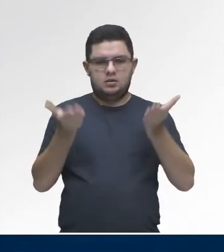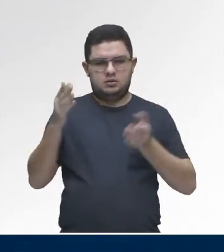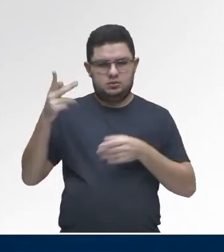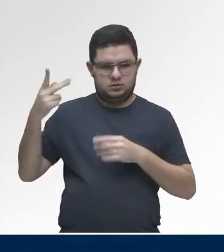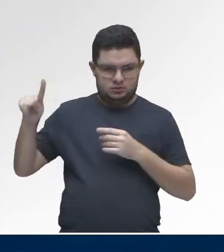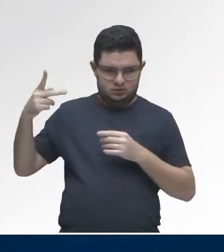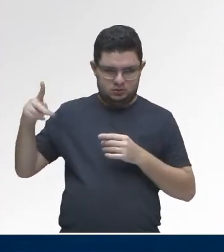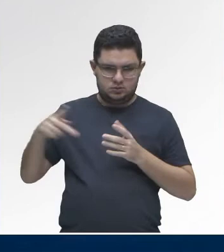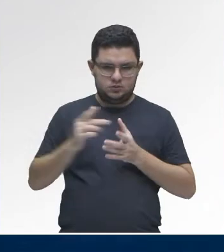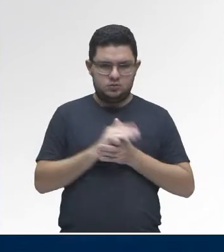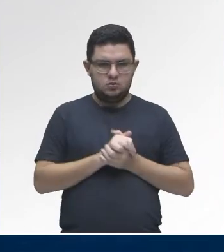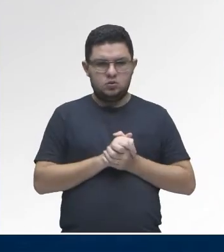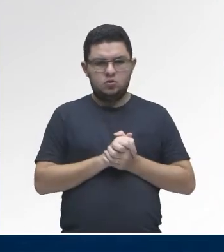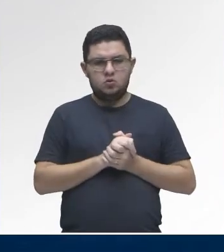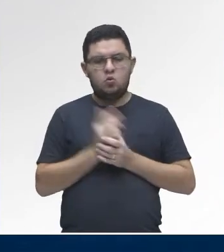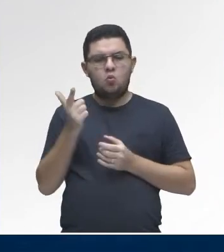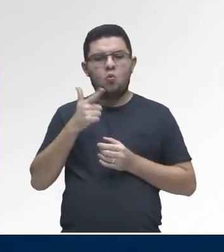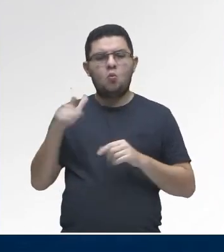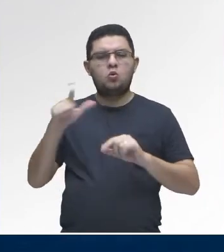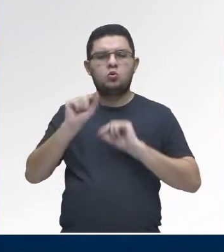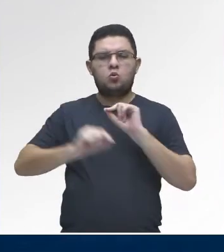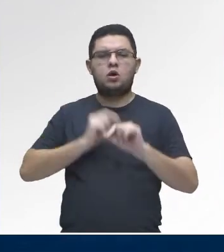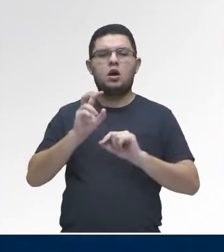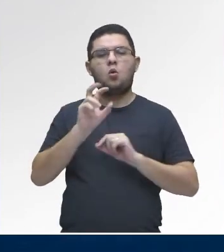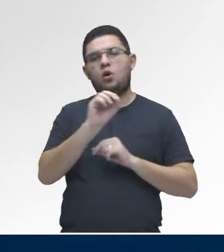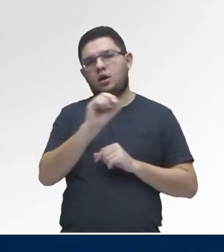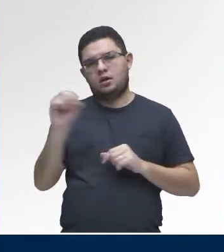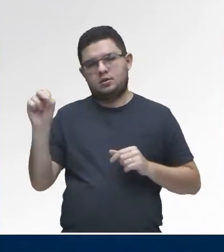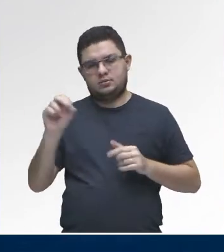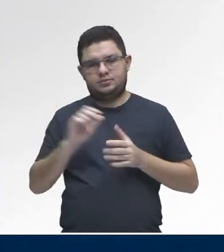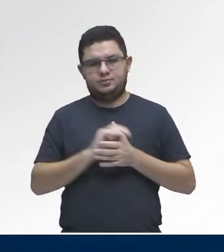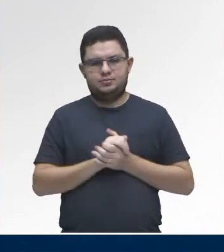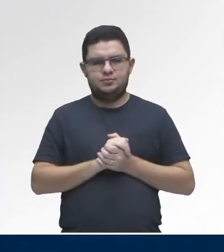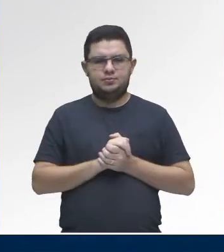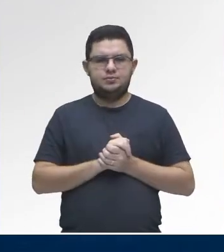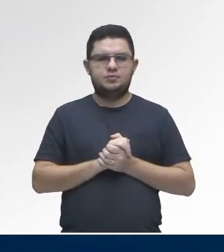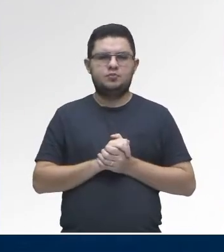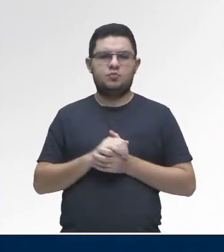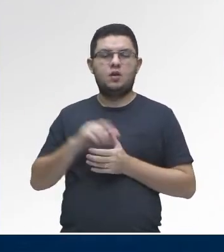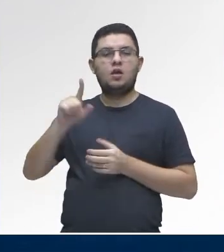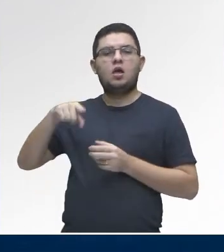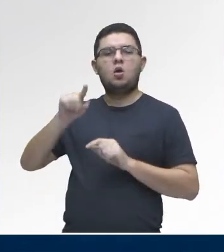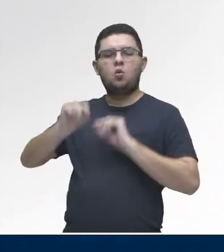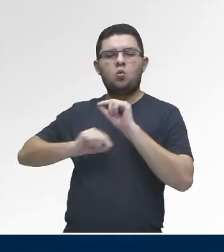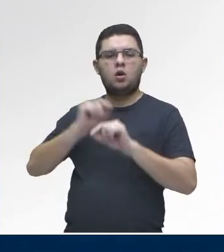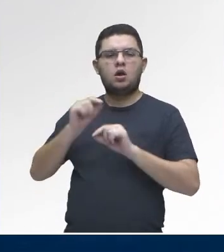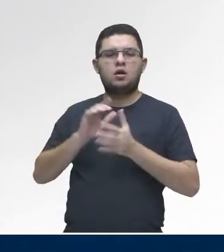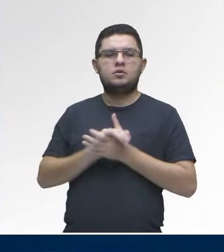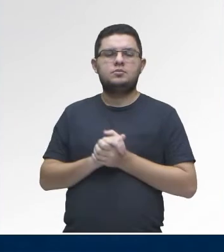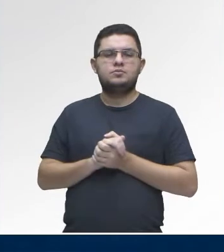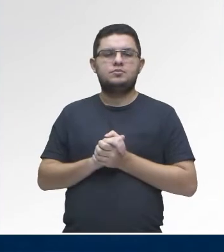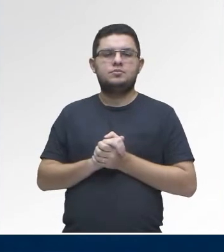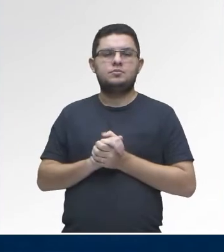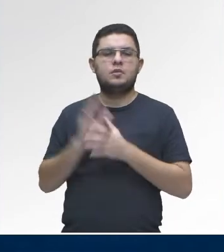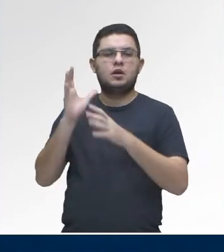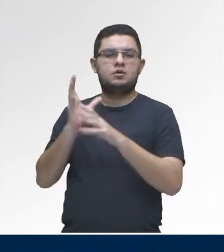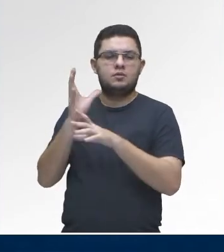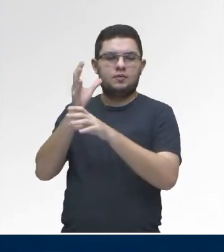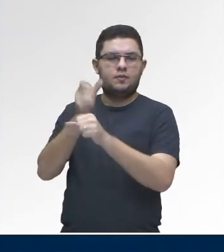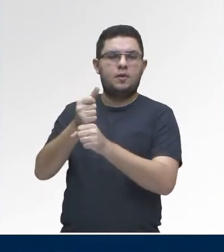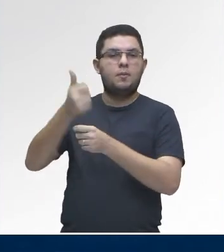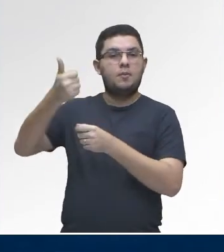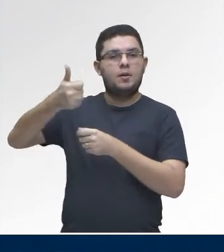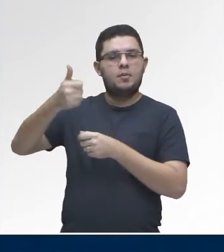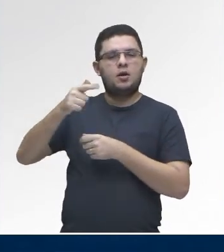outro é o 500. Então, essa aqui é a nossa equação do primeiro grau, 2x mais